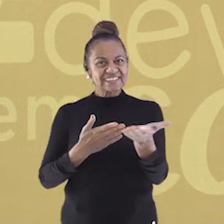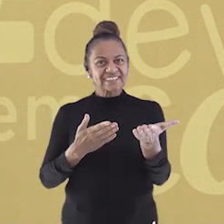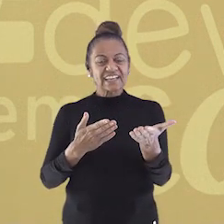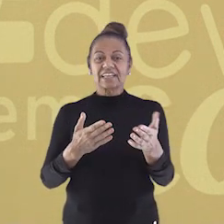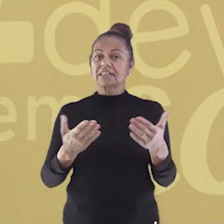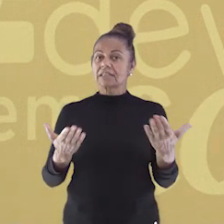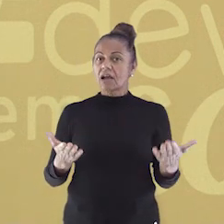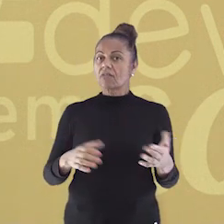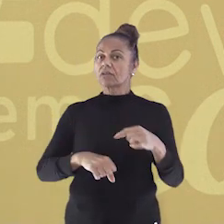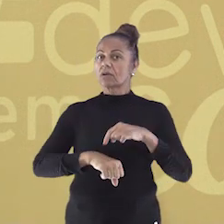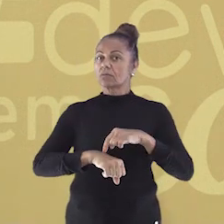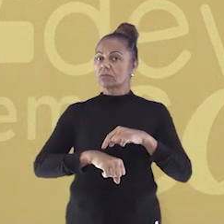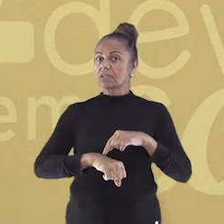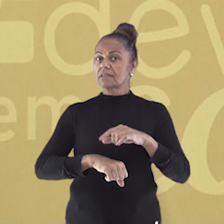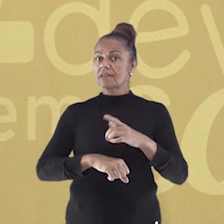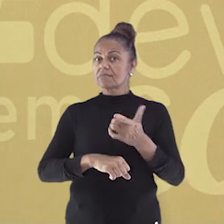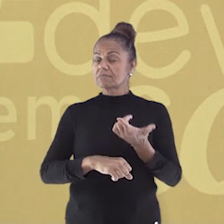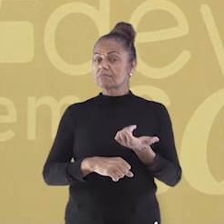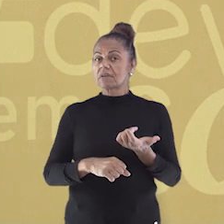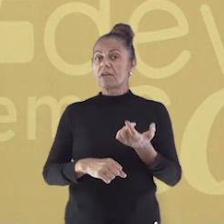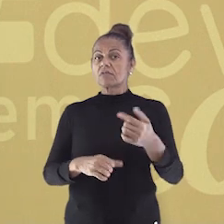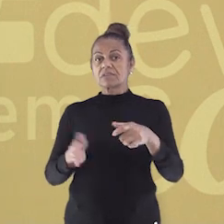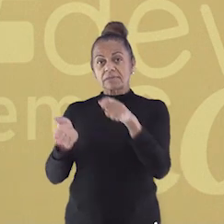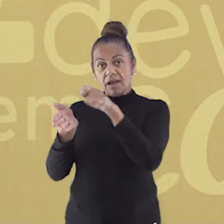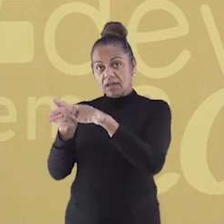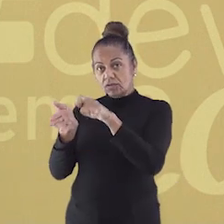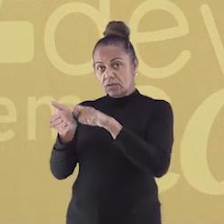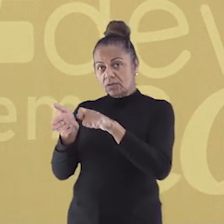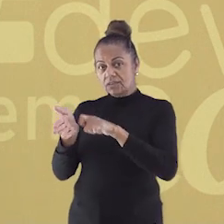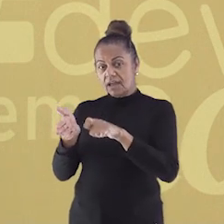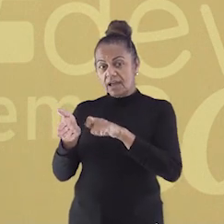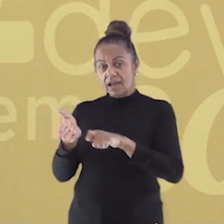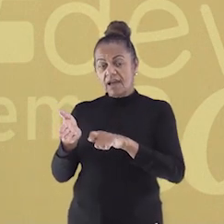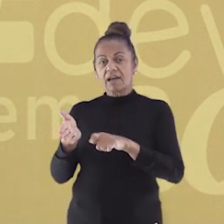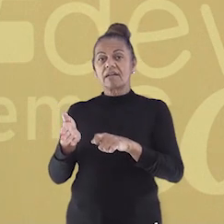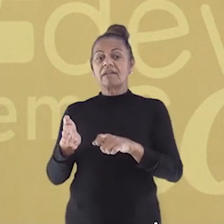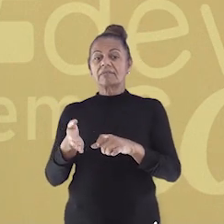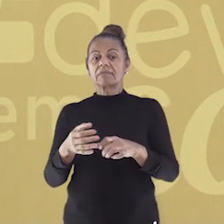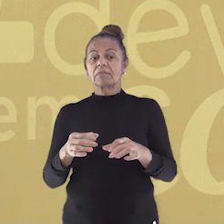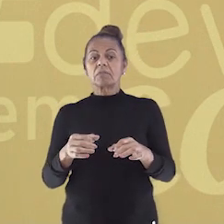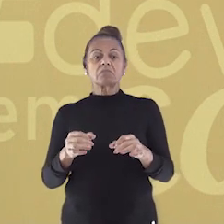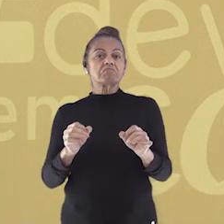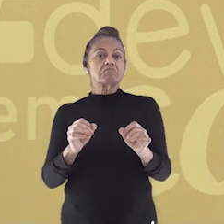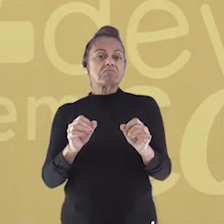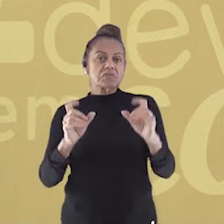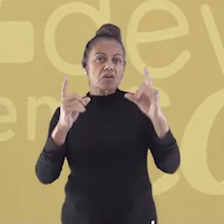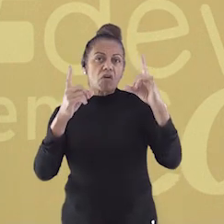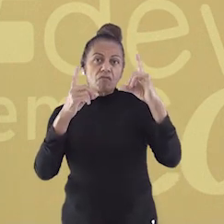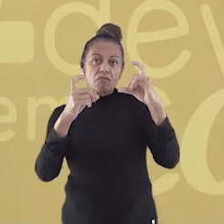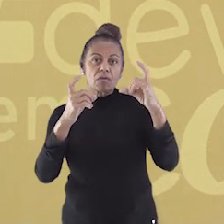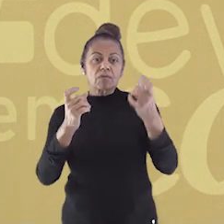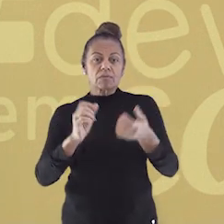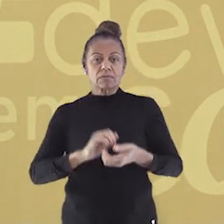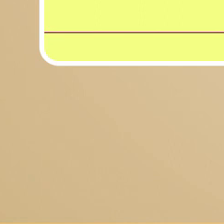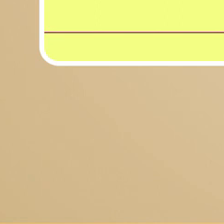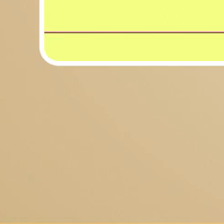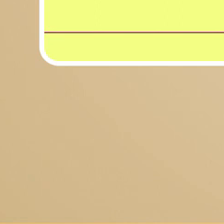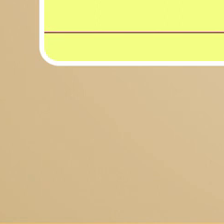a receita por um tempinho para que você possa anotar ou tirar uma foto da receita. Legal?